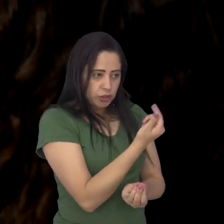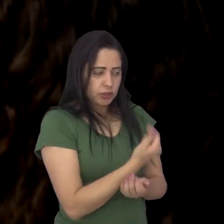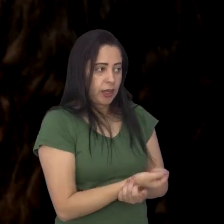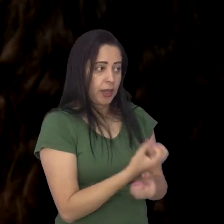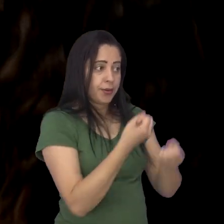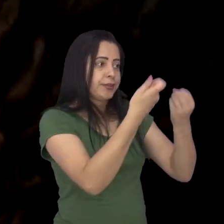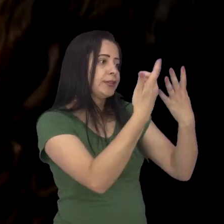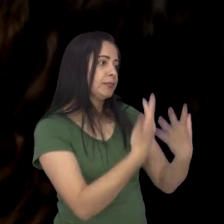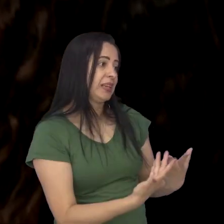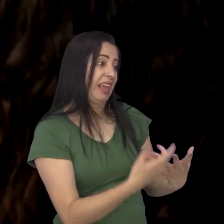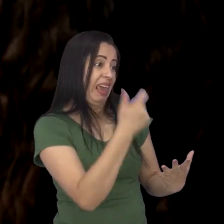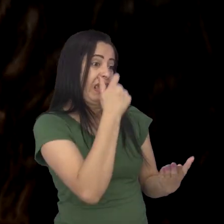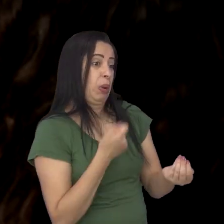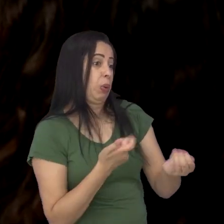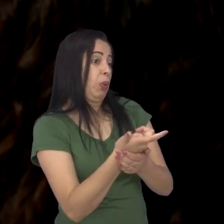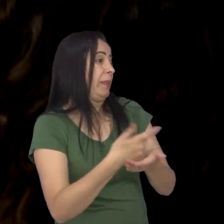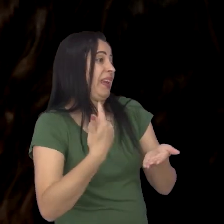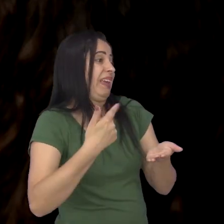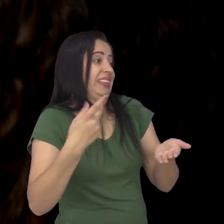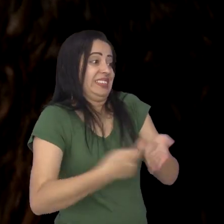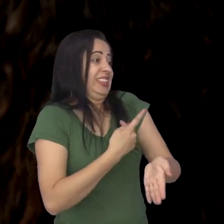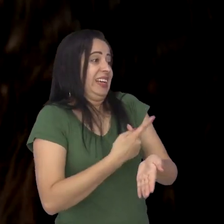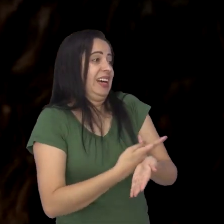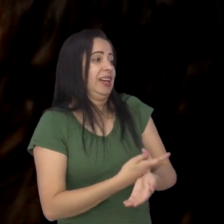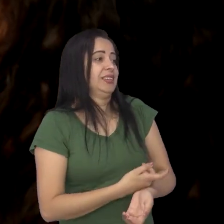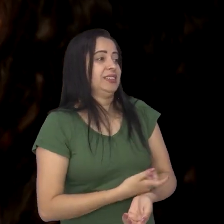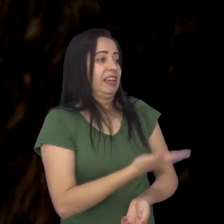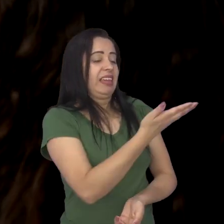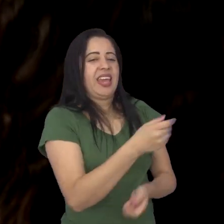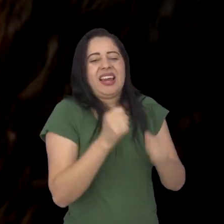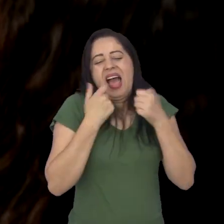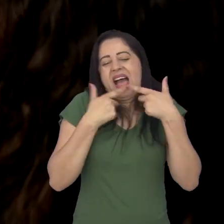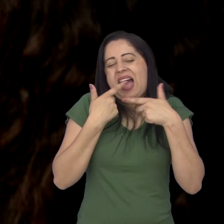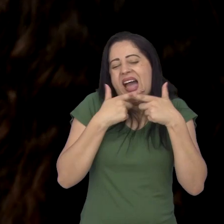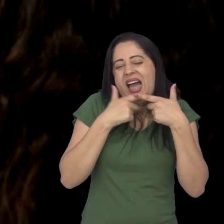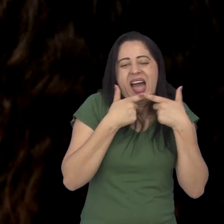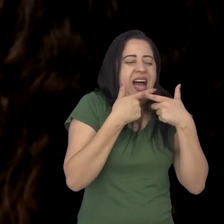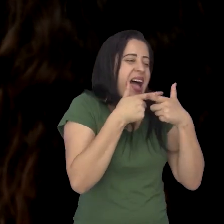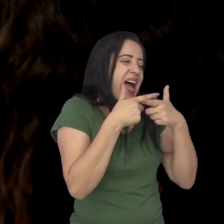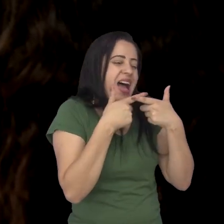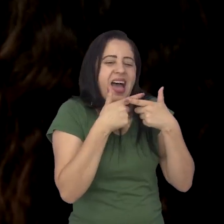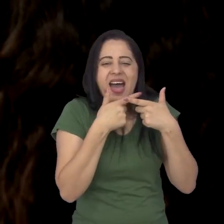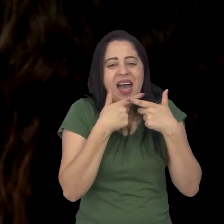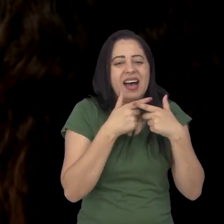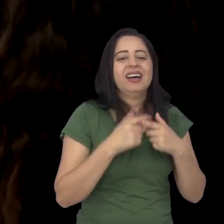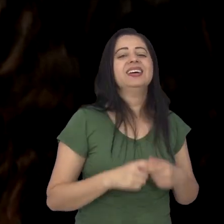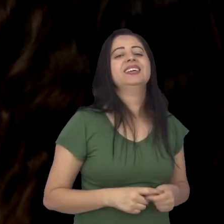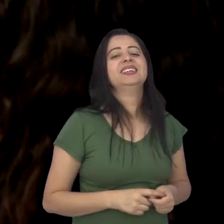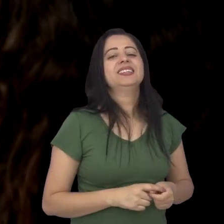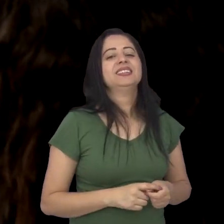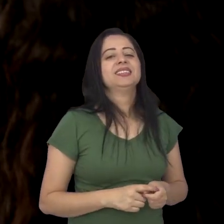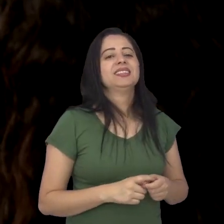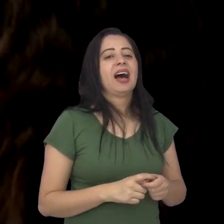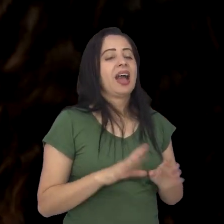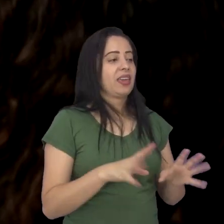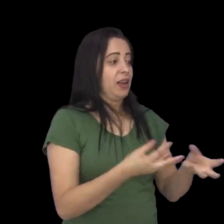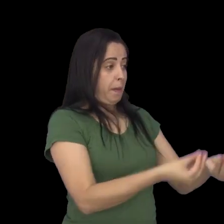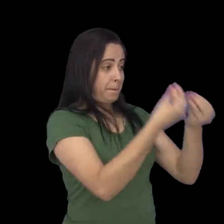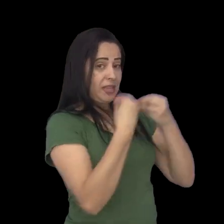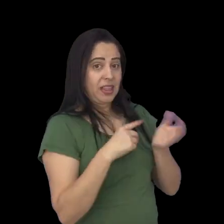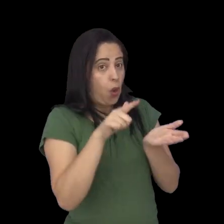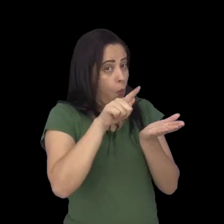e expliquei para ele. Depois ele ri da minha cara, ele me deu os saquinhos dentro de uma sacolinha de supermercado, né? E voltei